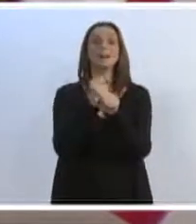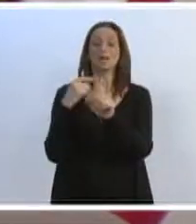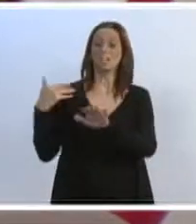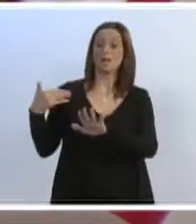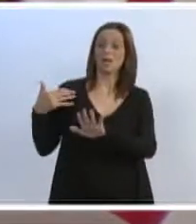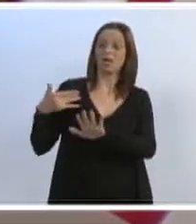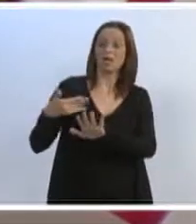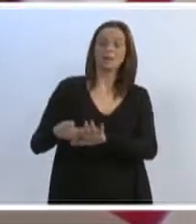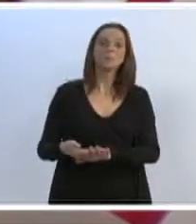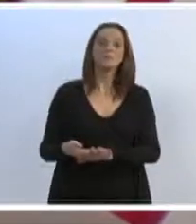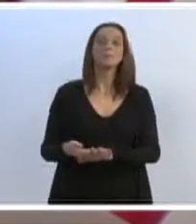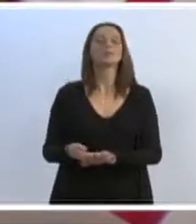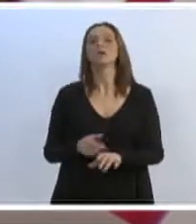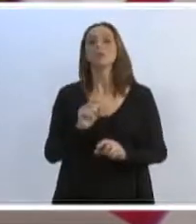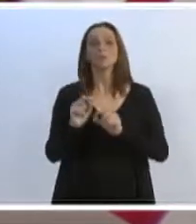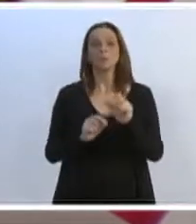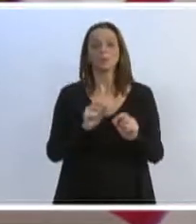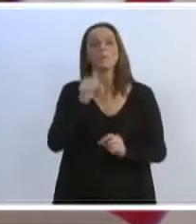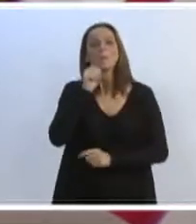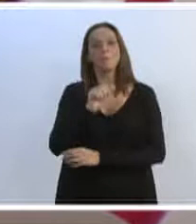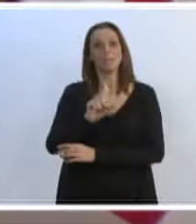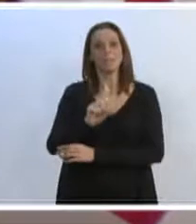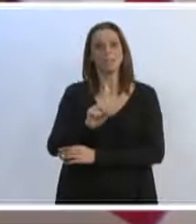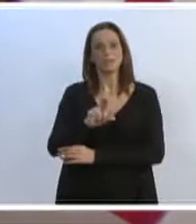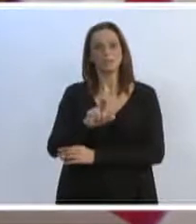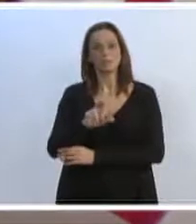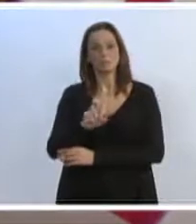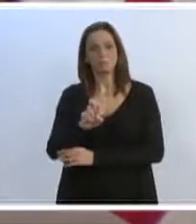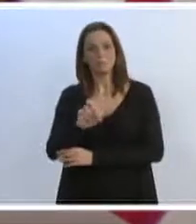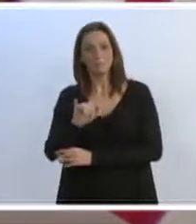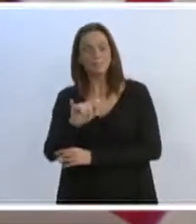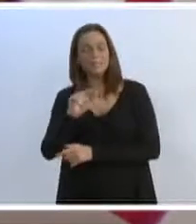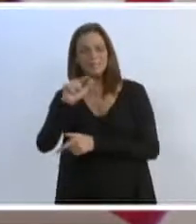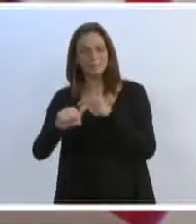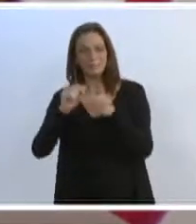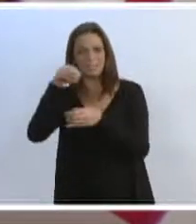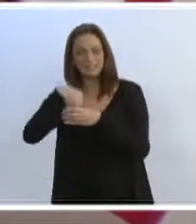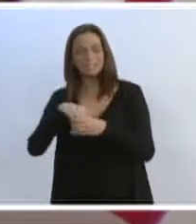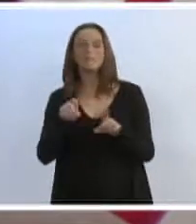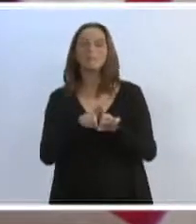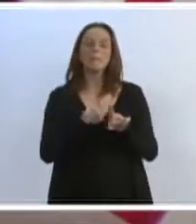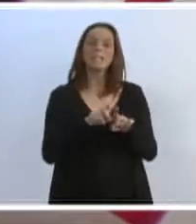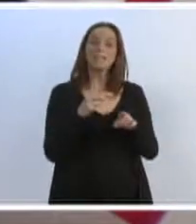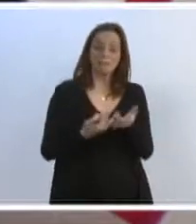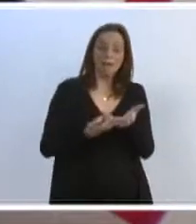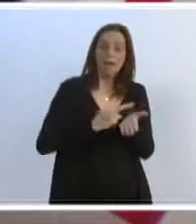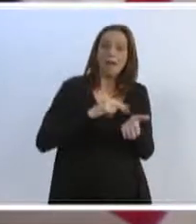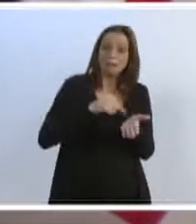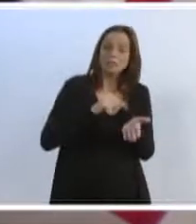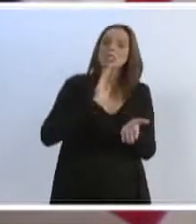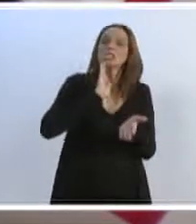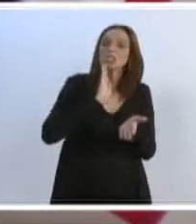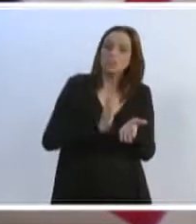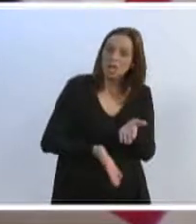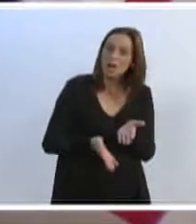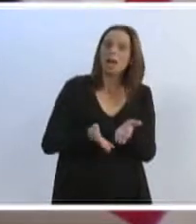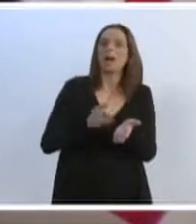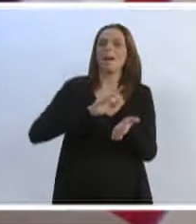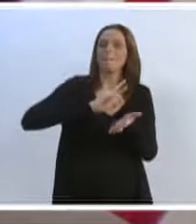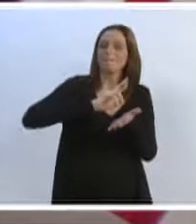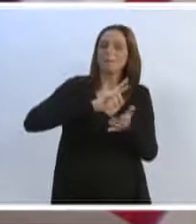fato, conduzir aquela instituição que guarda a história da cidade de Blumenau, que preserva a cultura, que preserva